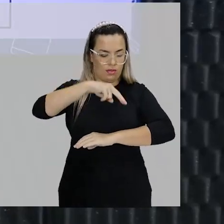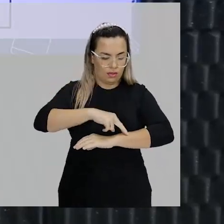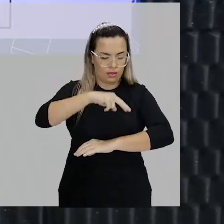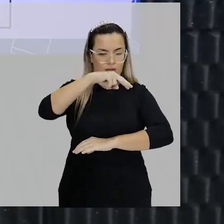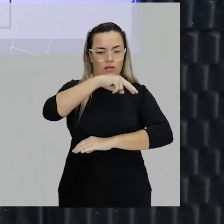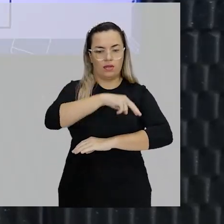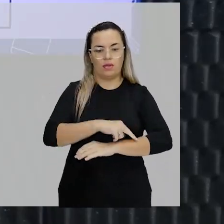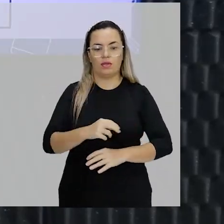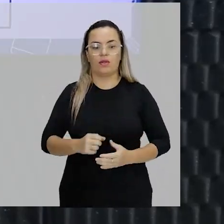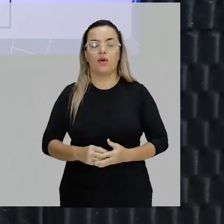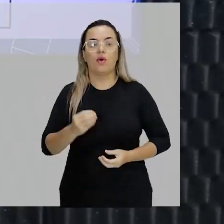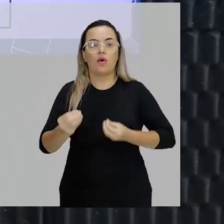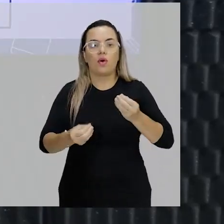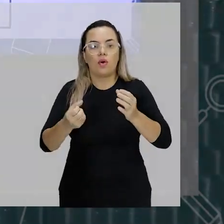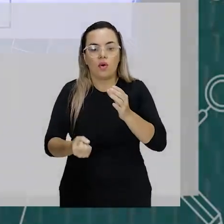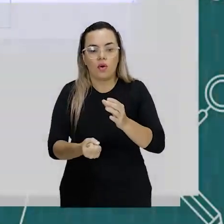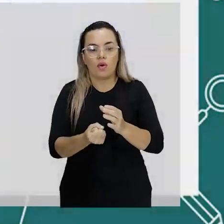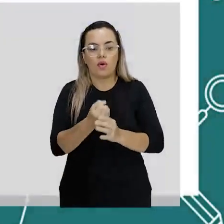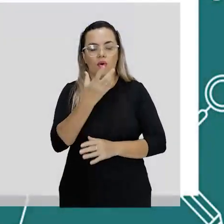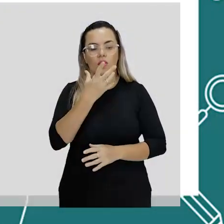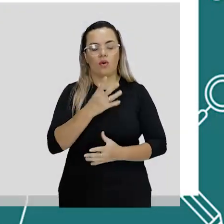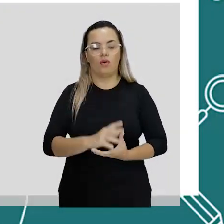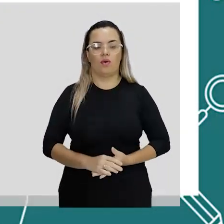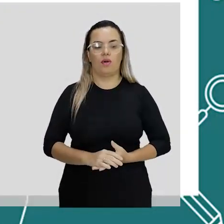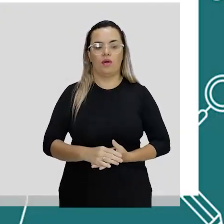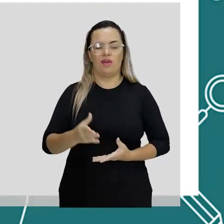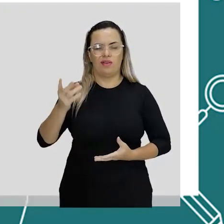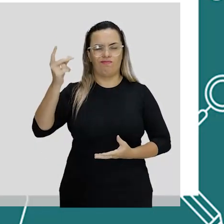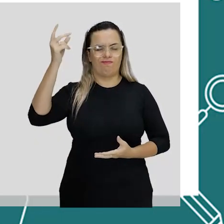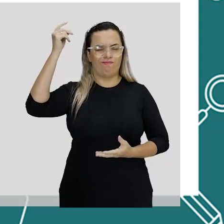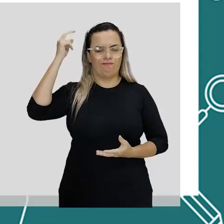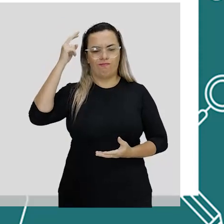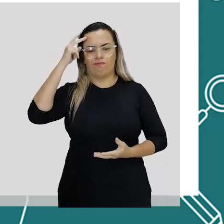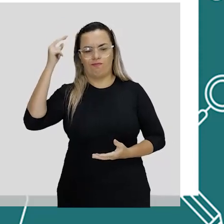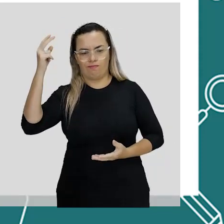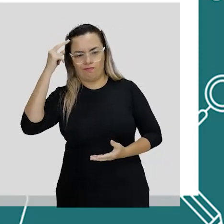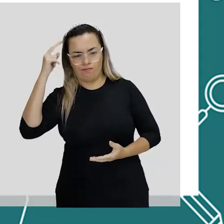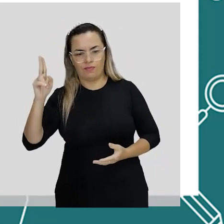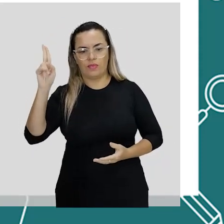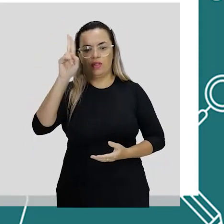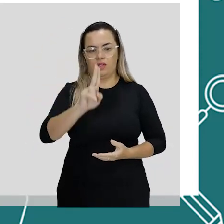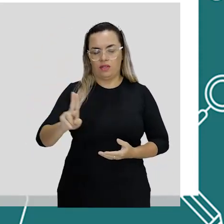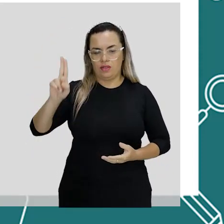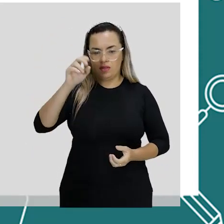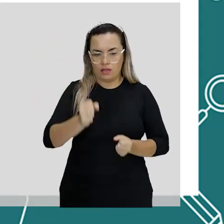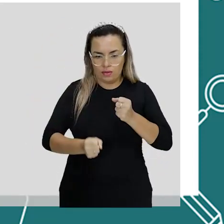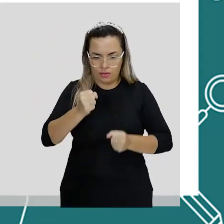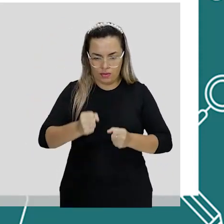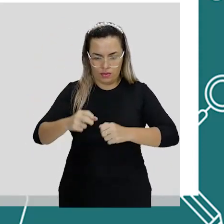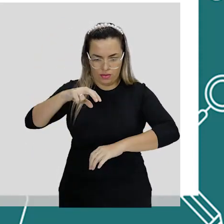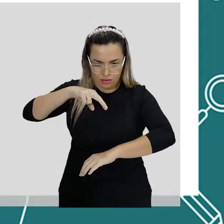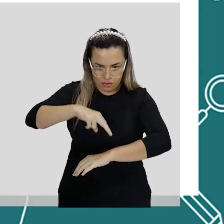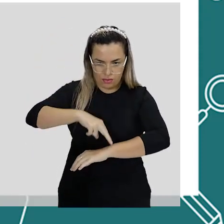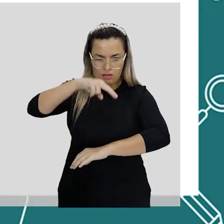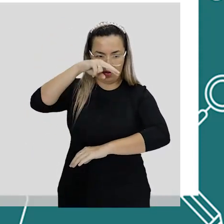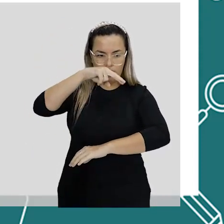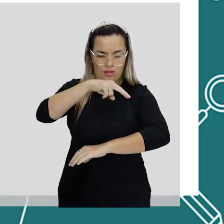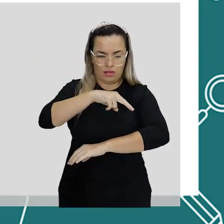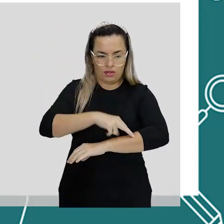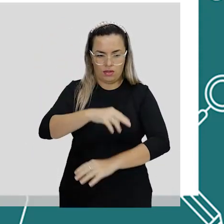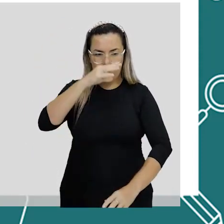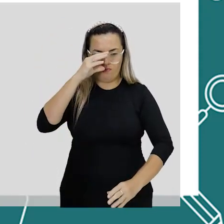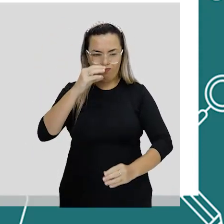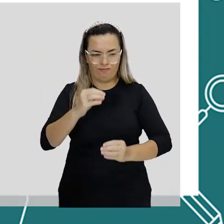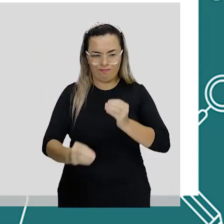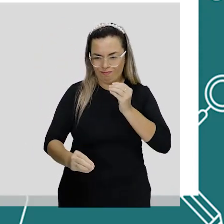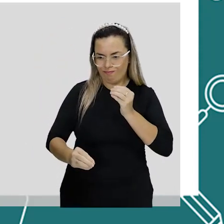A origem do atletismo. Na pré-história, utilizavam as corridas e os saltos para escapar